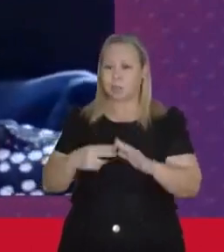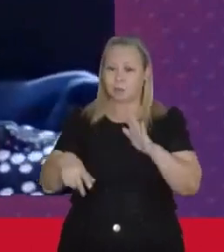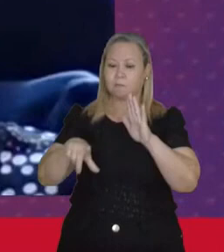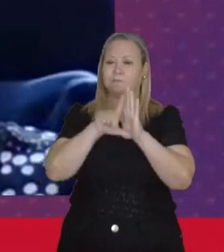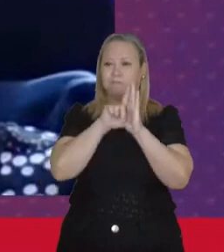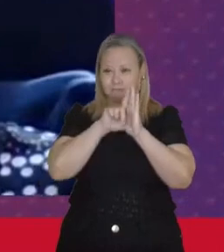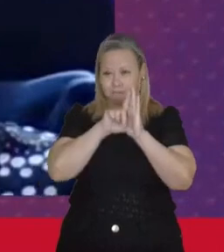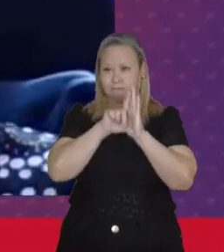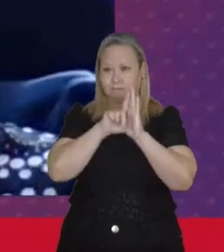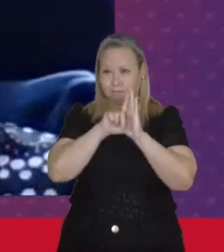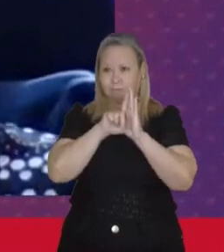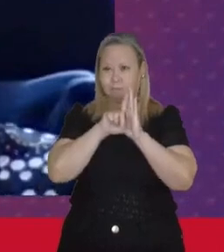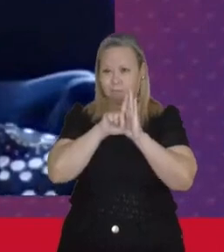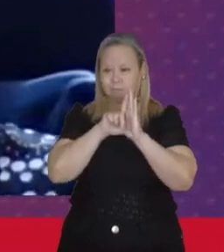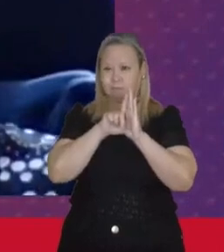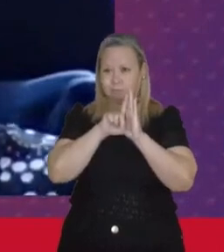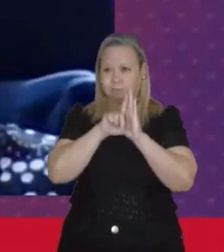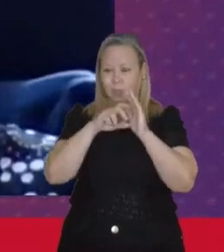legal.